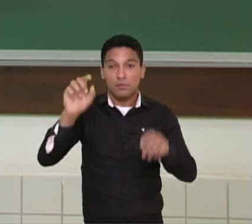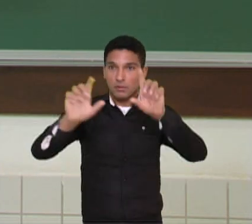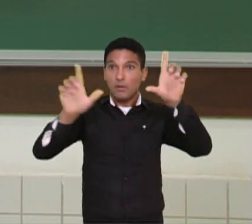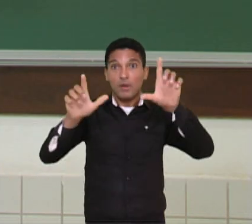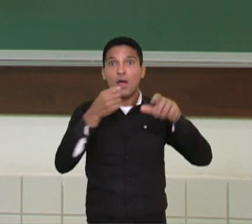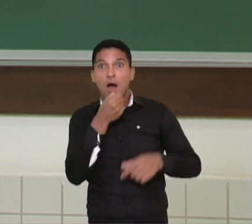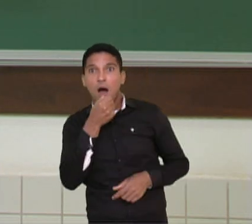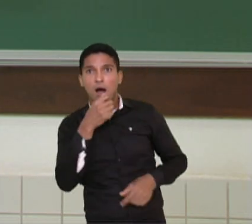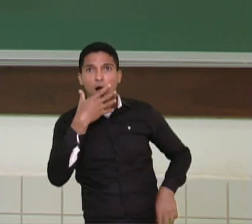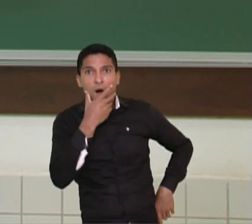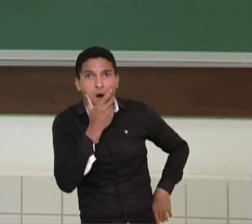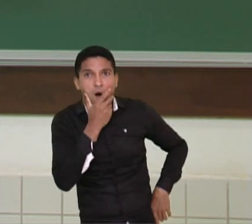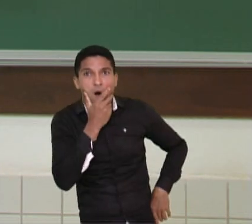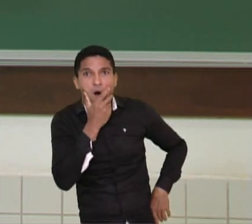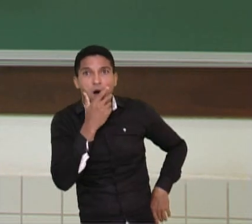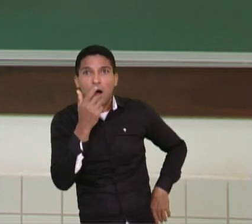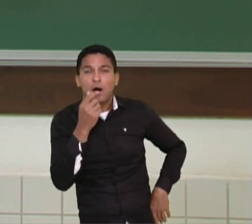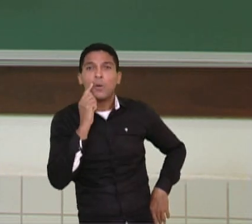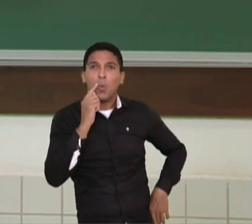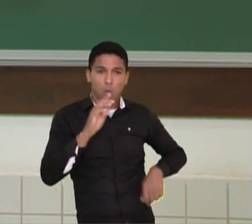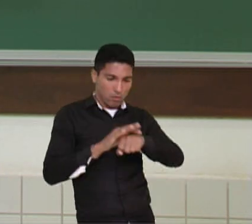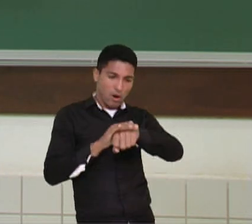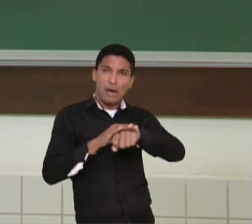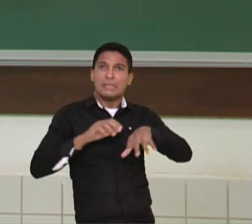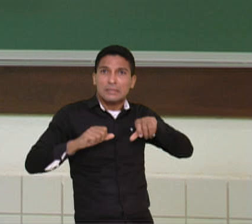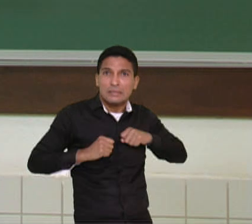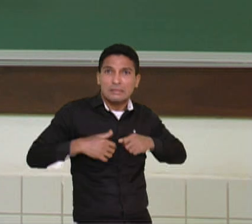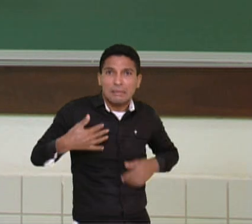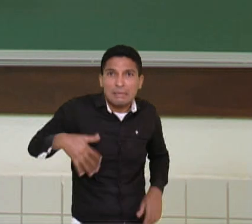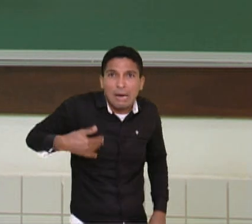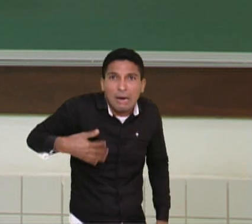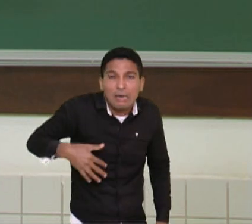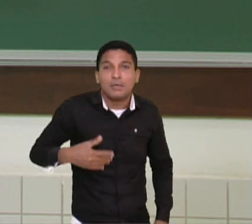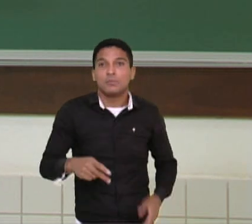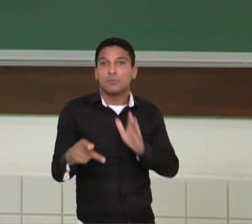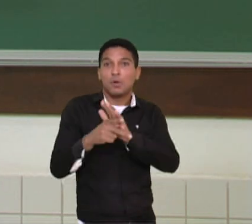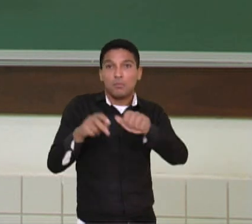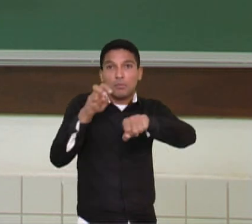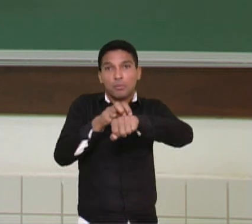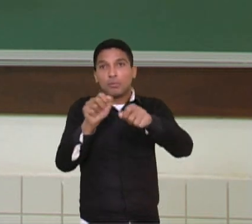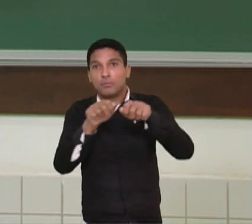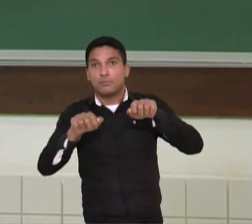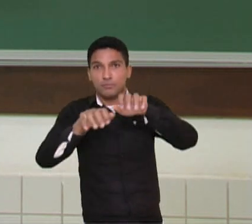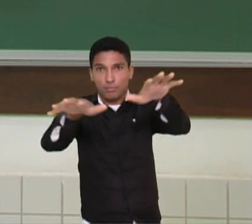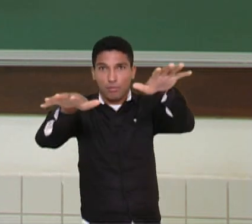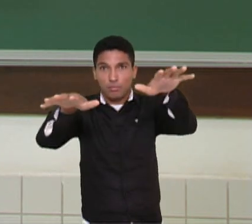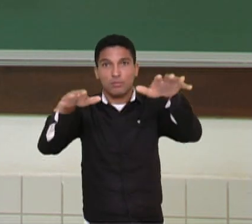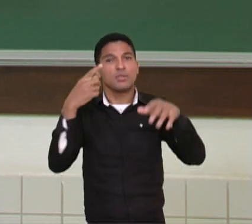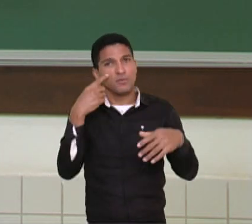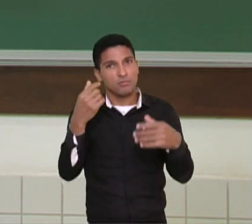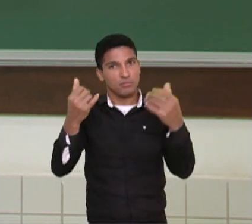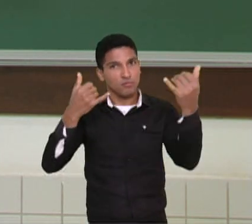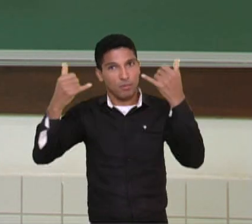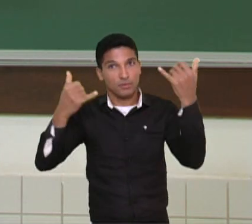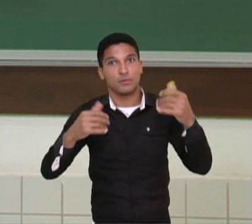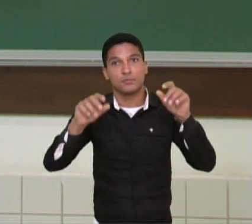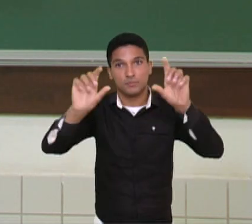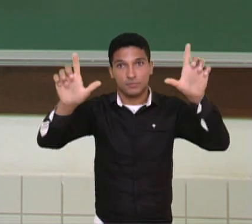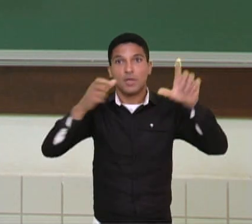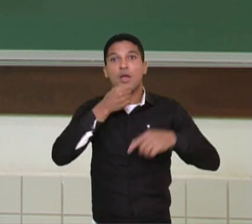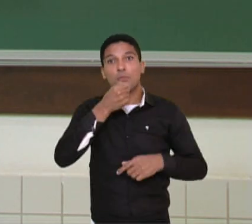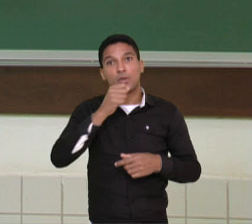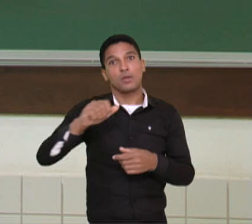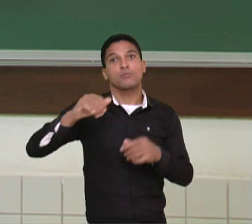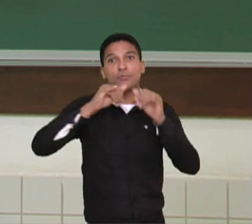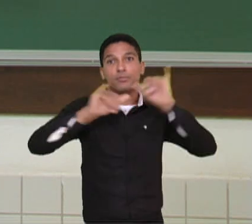falem sobre a doença aí que está nos atingindo sobre o coronavírus, beleza? Pessoal, olha só, a reportagem, a finalidade